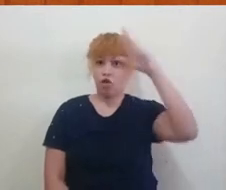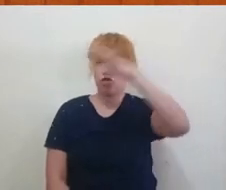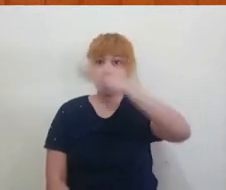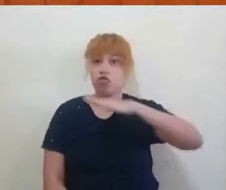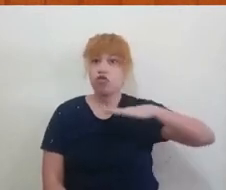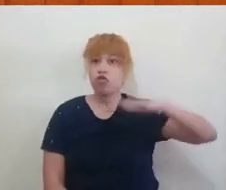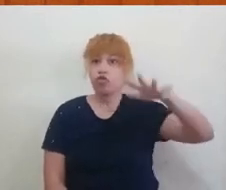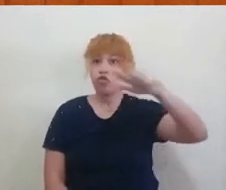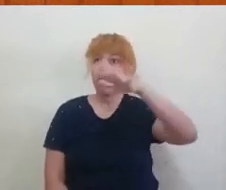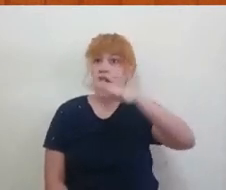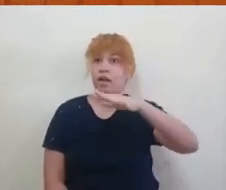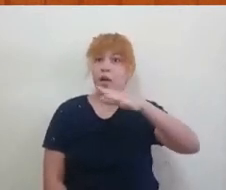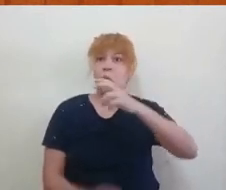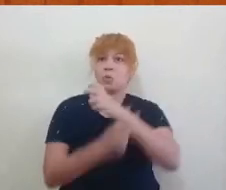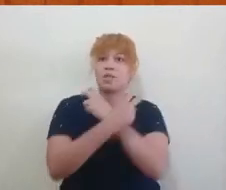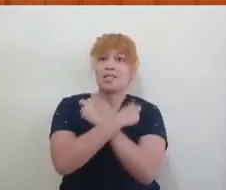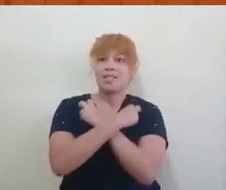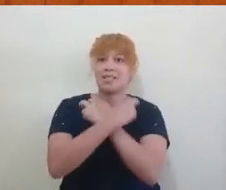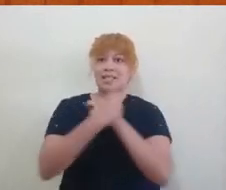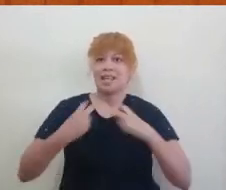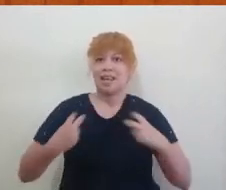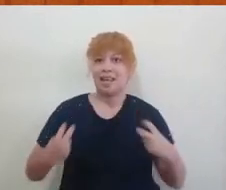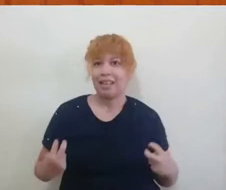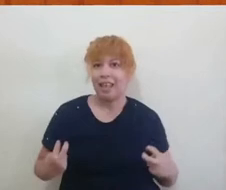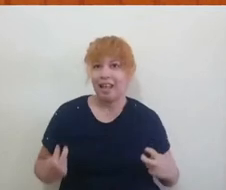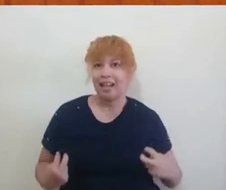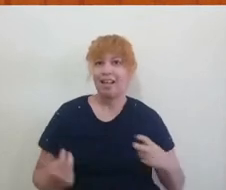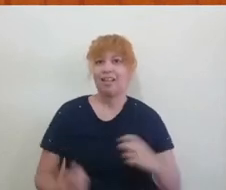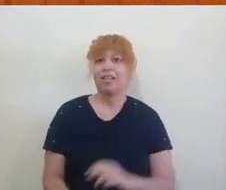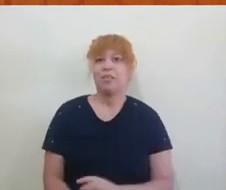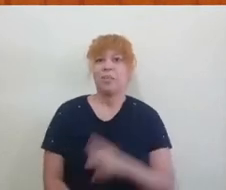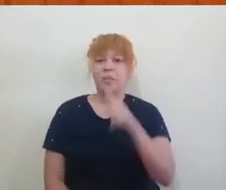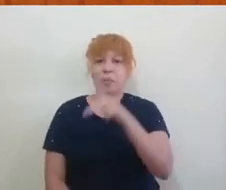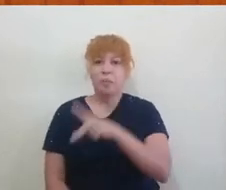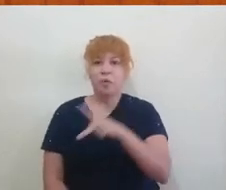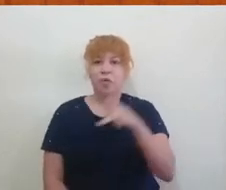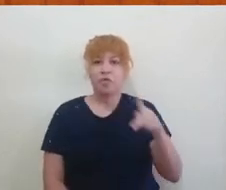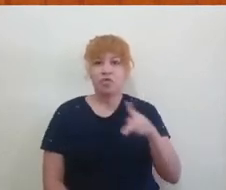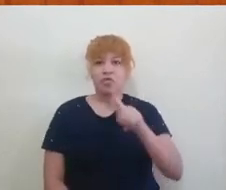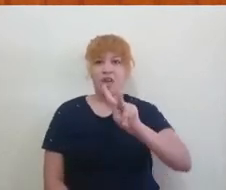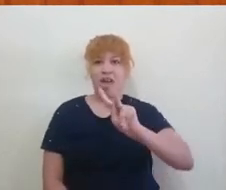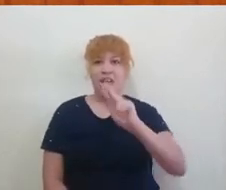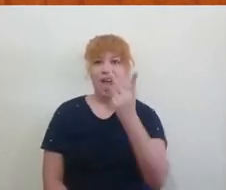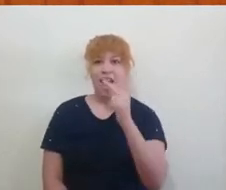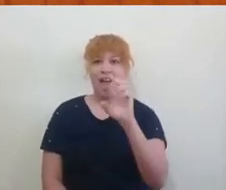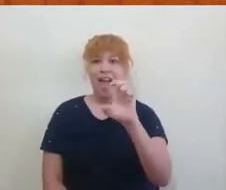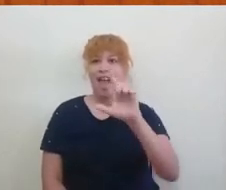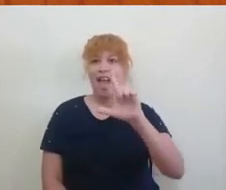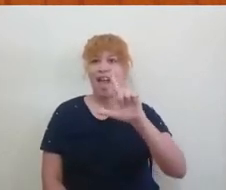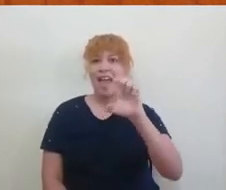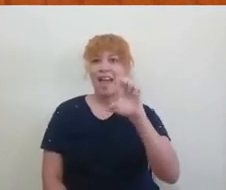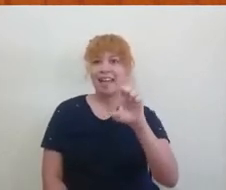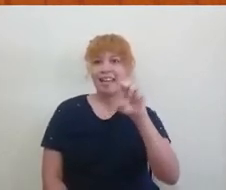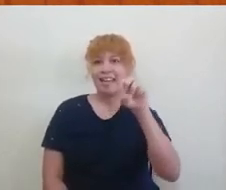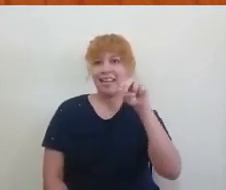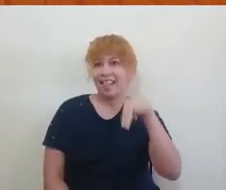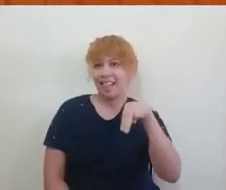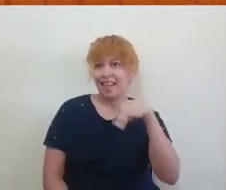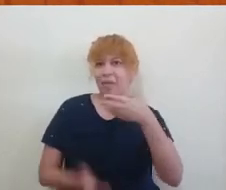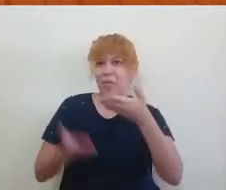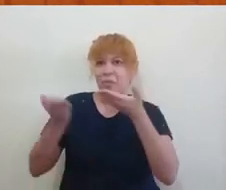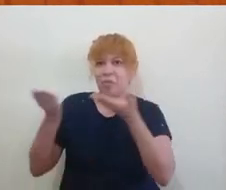O diretor-geral e acadêmico da Unidade Acadêmica de Educação à Distância e Tecnologia, UAEDETEC,